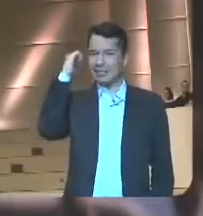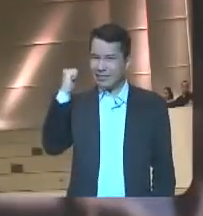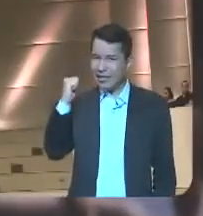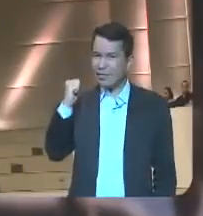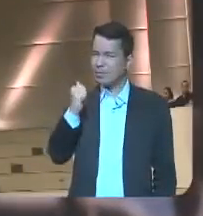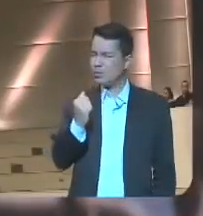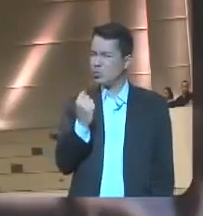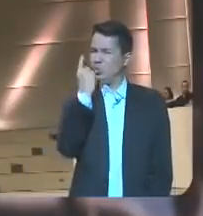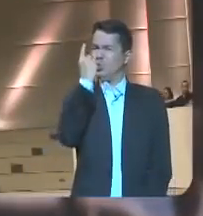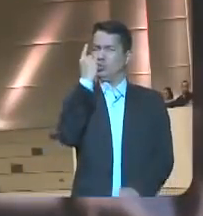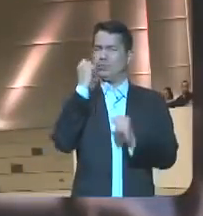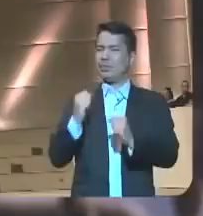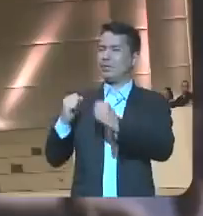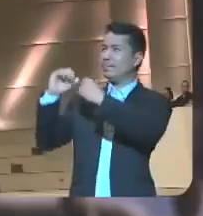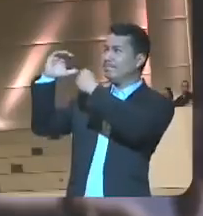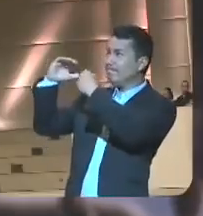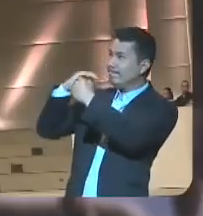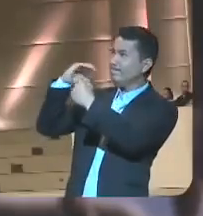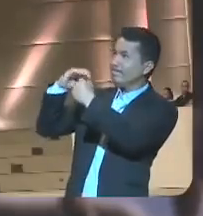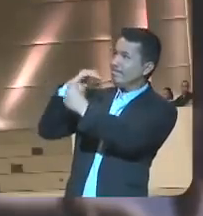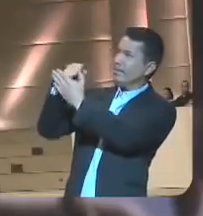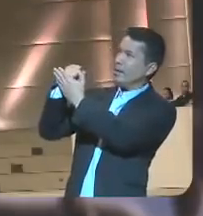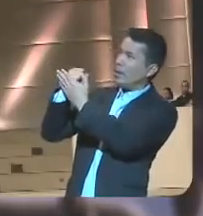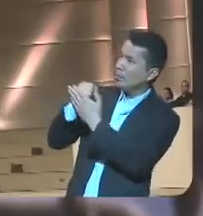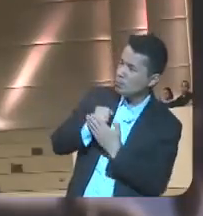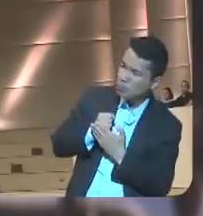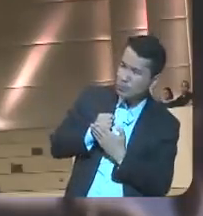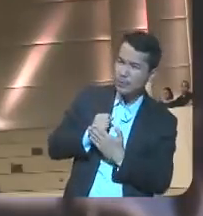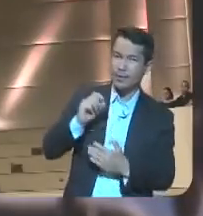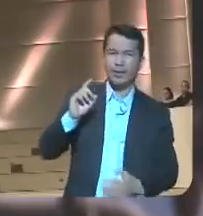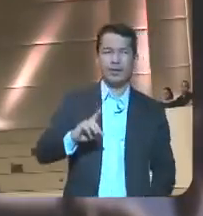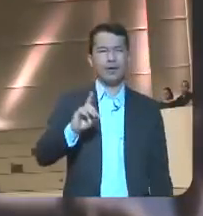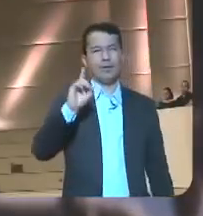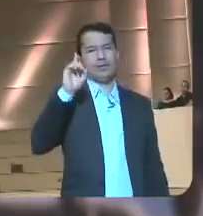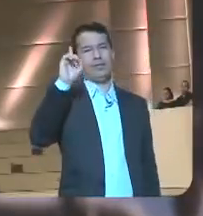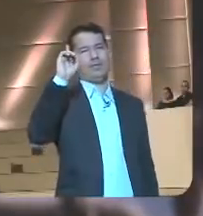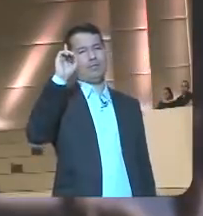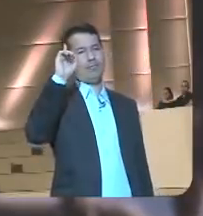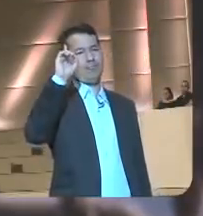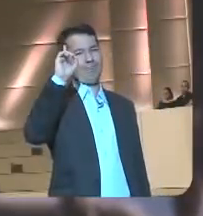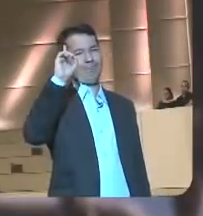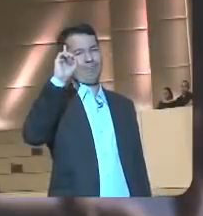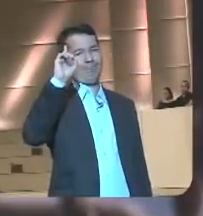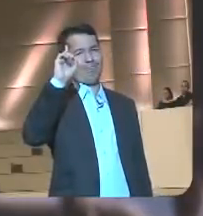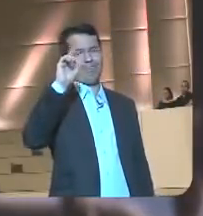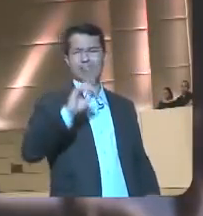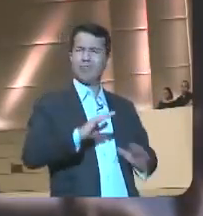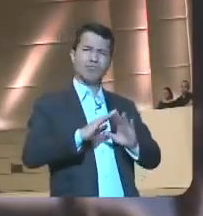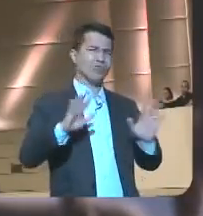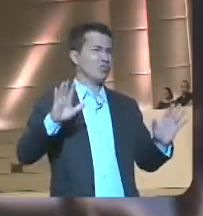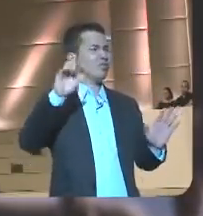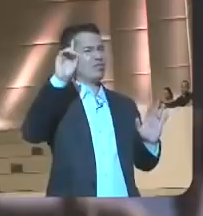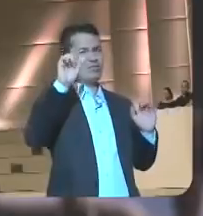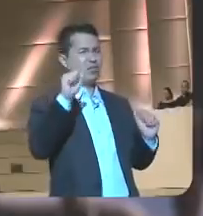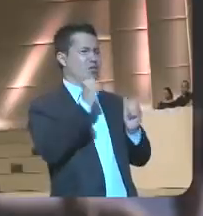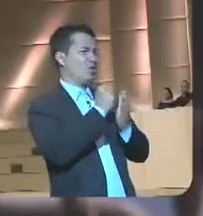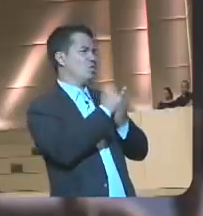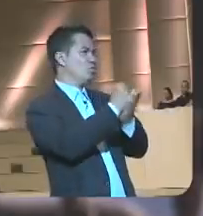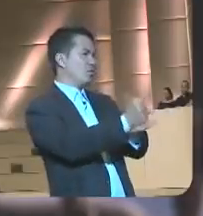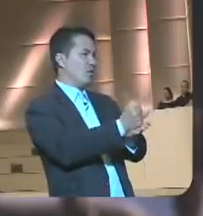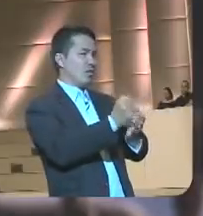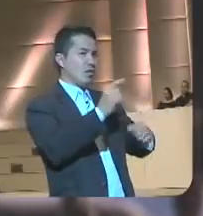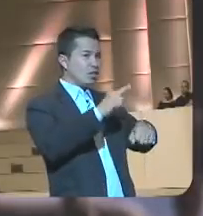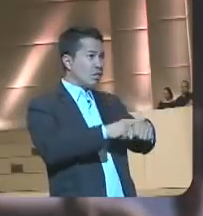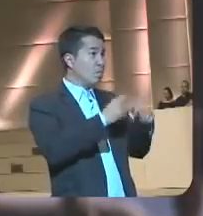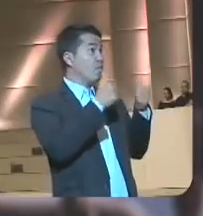horas mais difíceis e nas outras horas também a presença